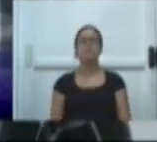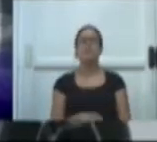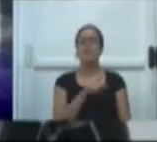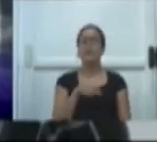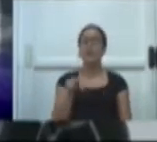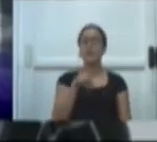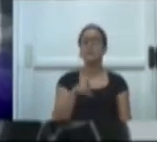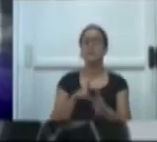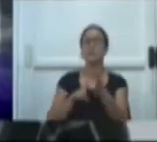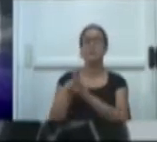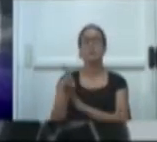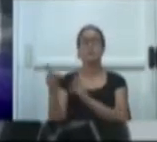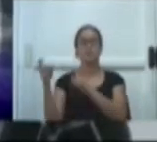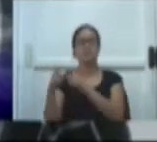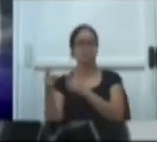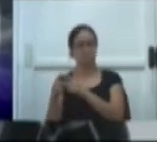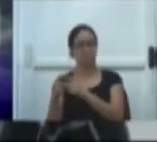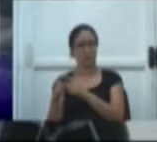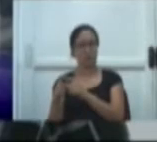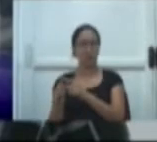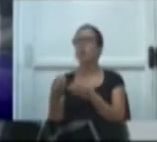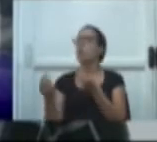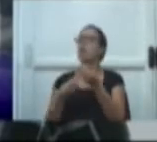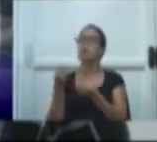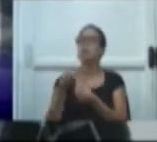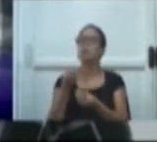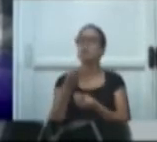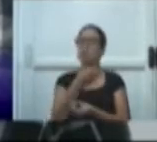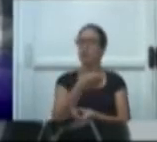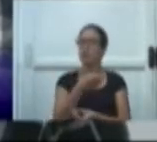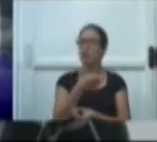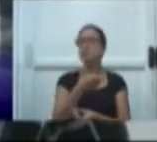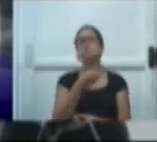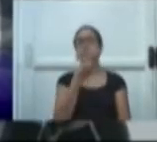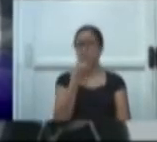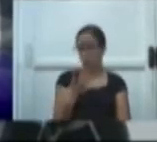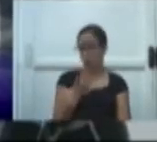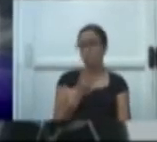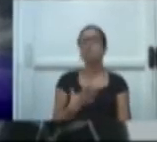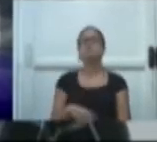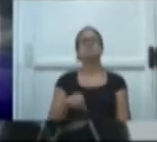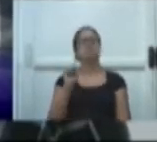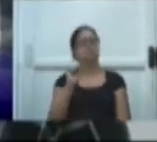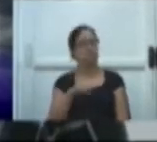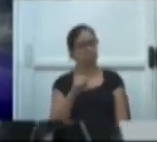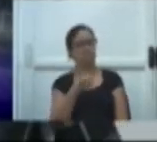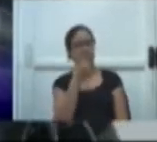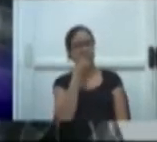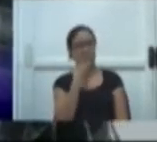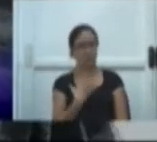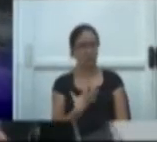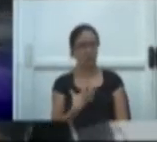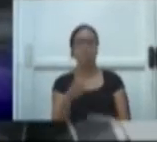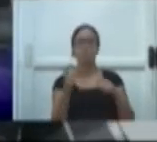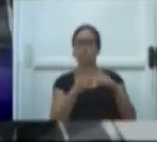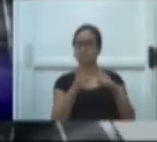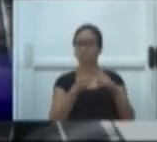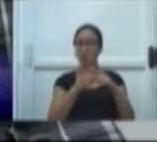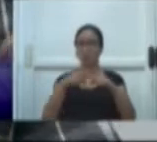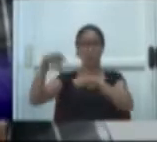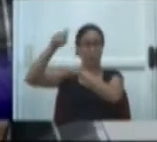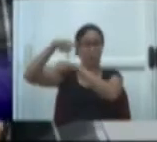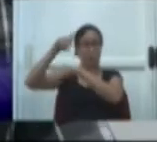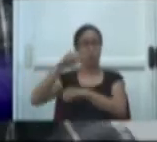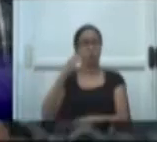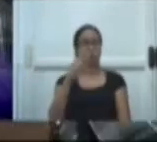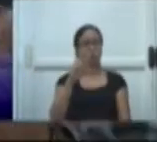atendimento. Disseram, é de primeira qualidade. Inclusive citaram os médicos cubanos. Então, vereadora Mayra,